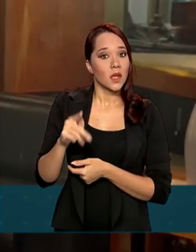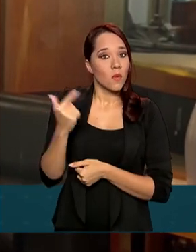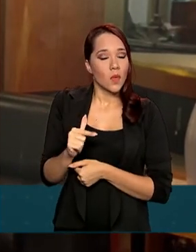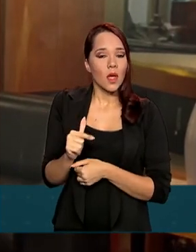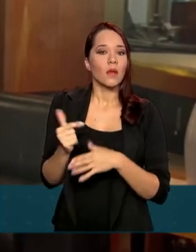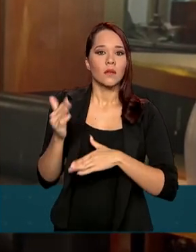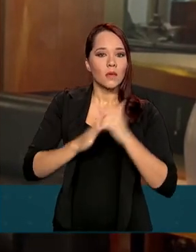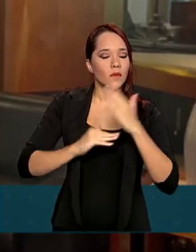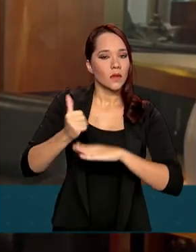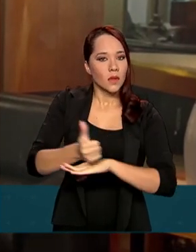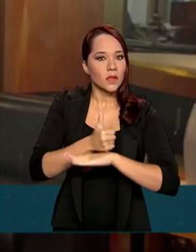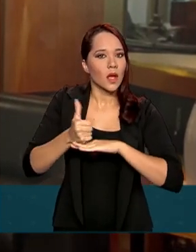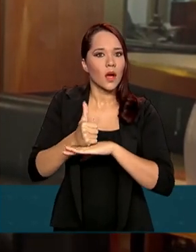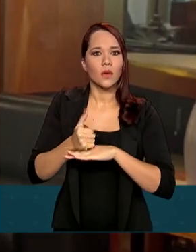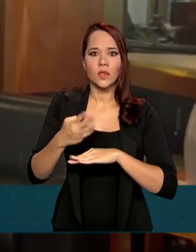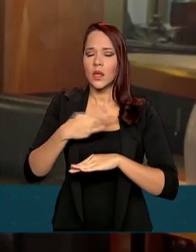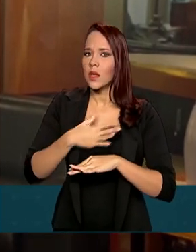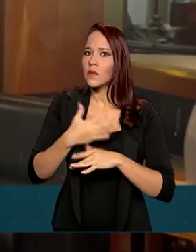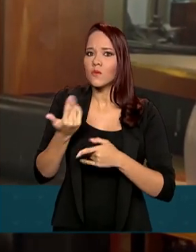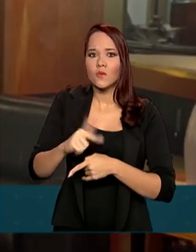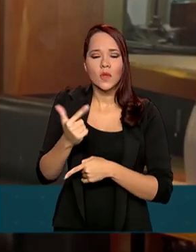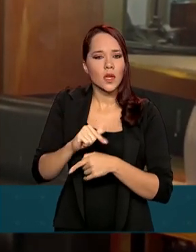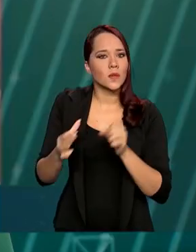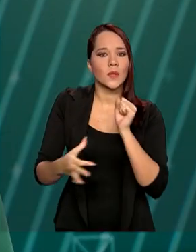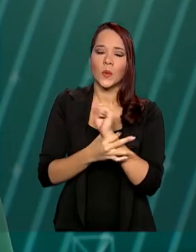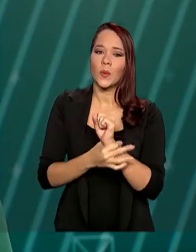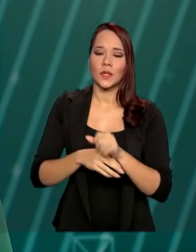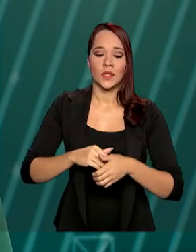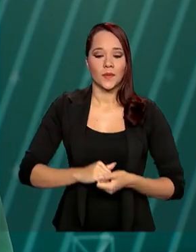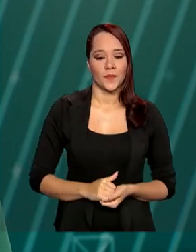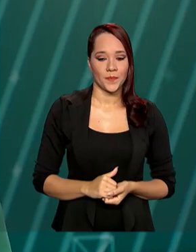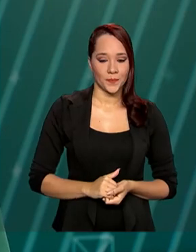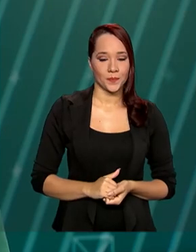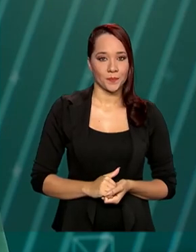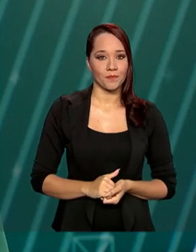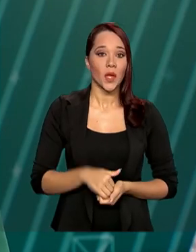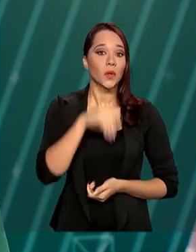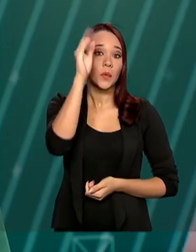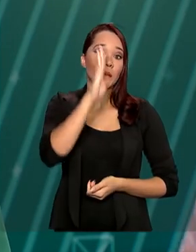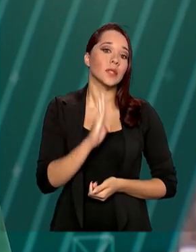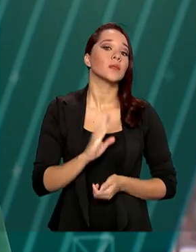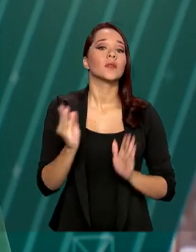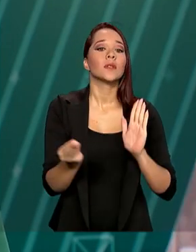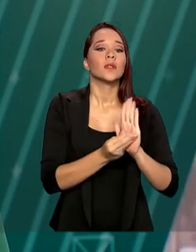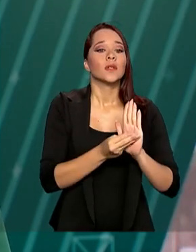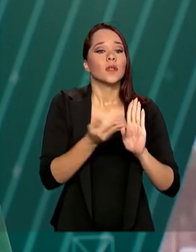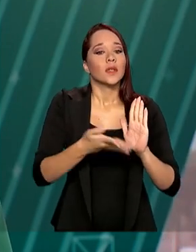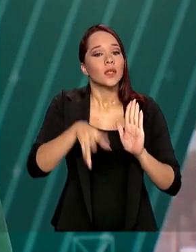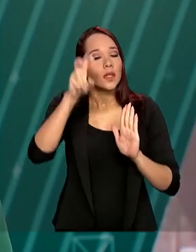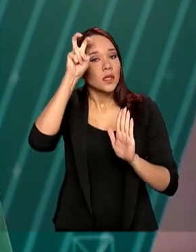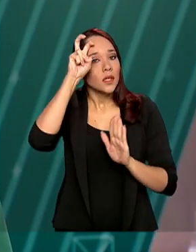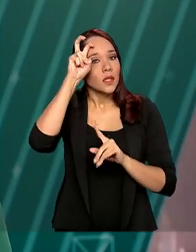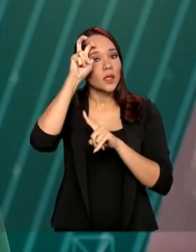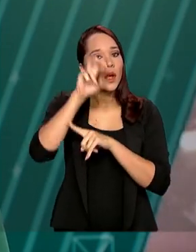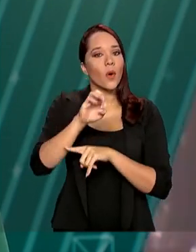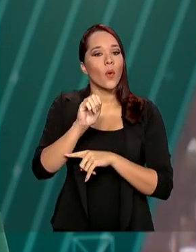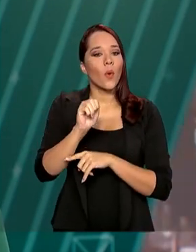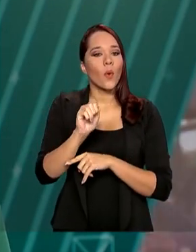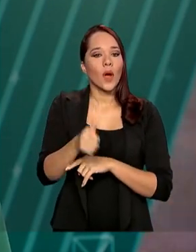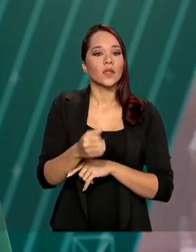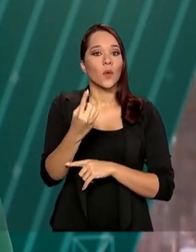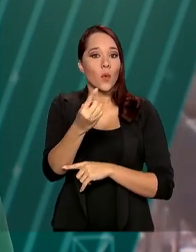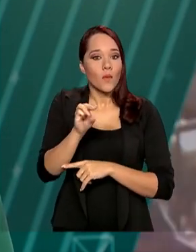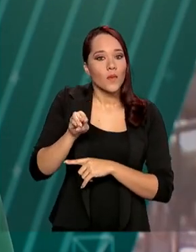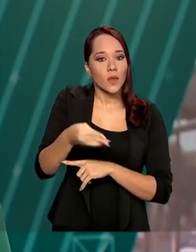nossos profissionais de saúde, nossos bravos heróis, não teriam segurança. E o Brasil registrou nessa quinta-feira quase 1 milhão e